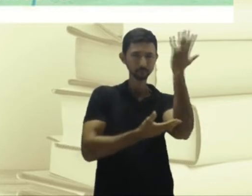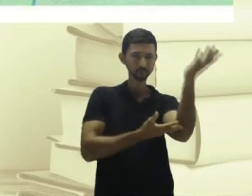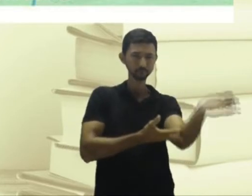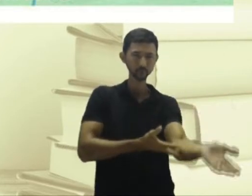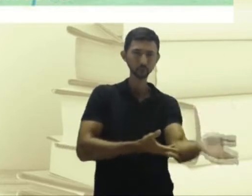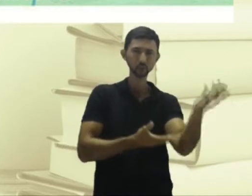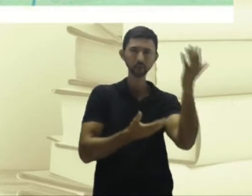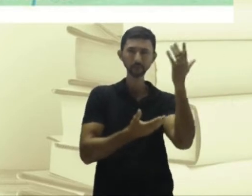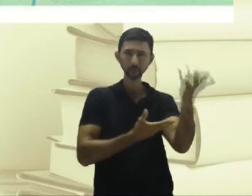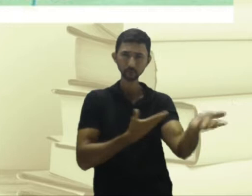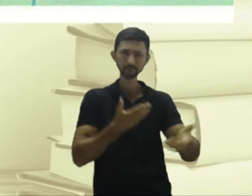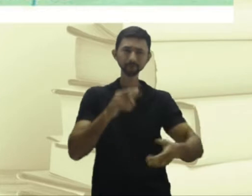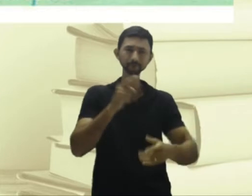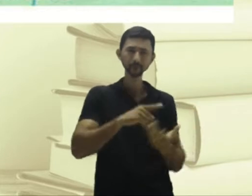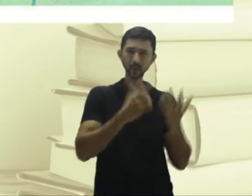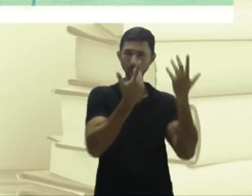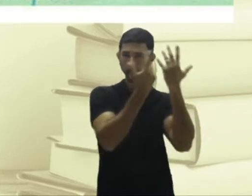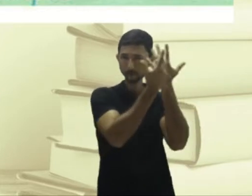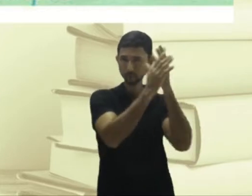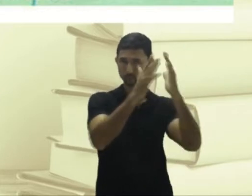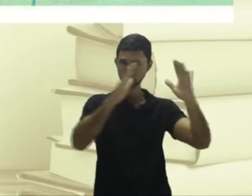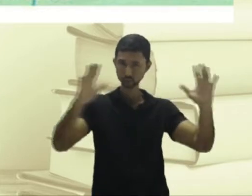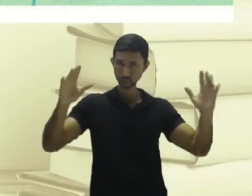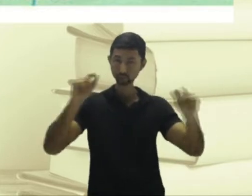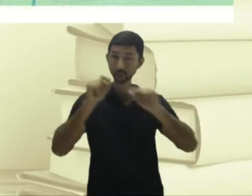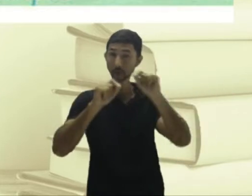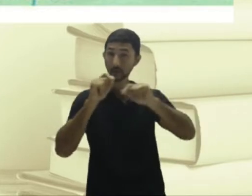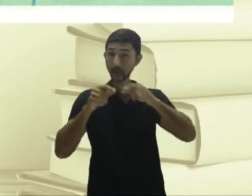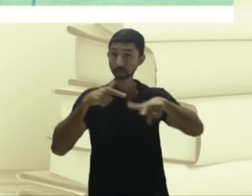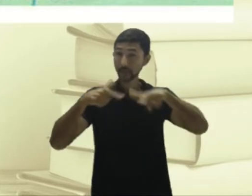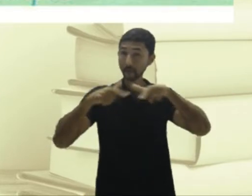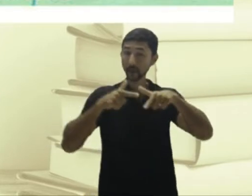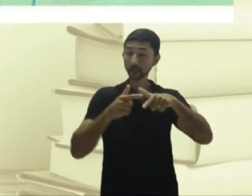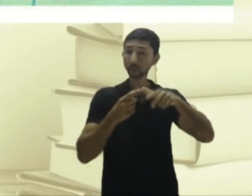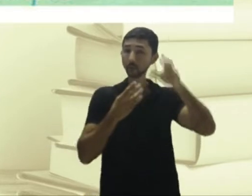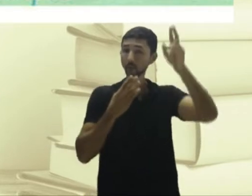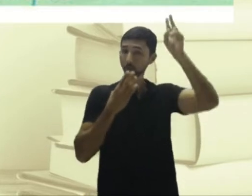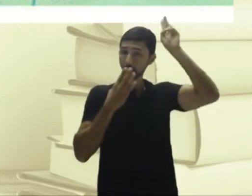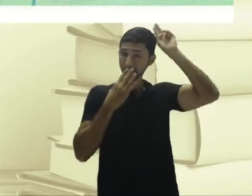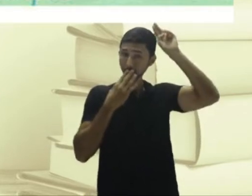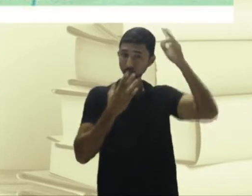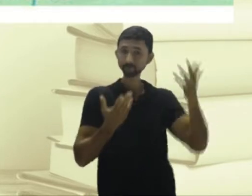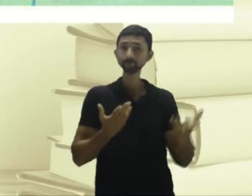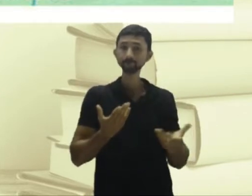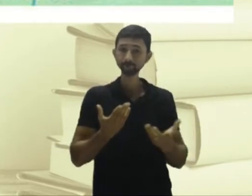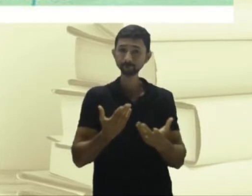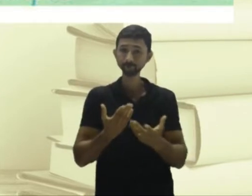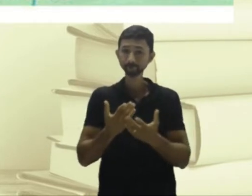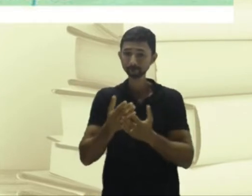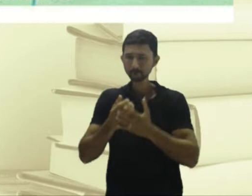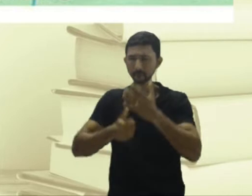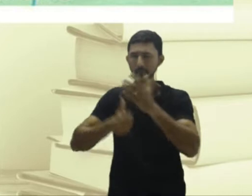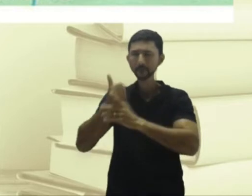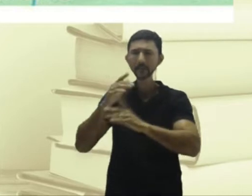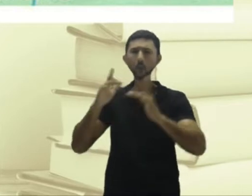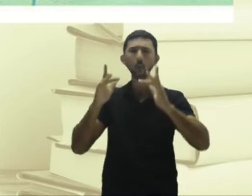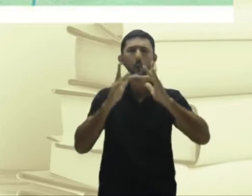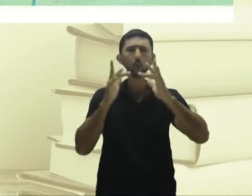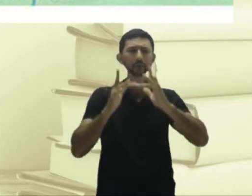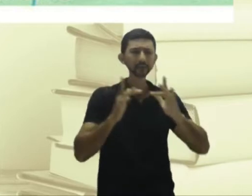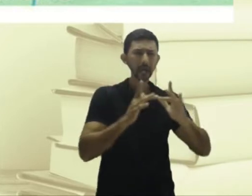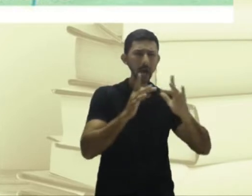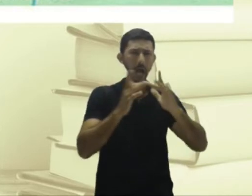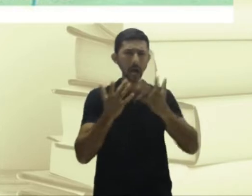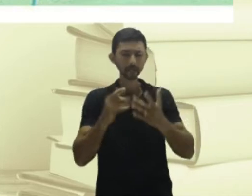matas, dessa riqueza das matas, foi a mão de obra indígena. Tá? O primeiro contato com os índios aqui